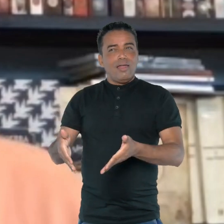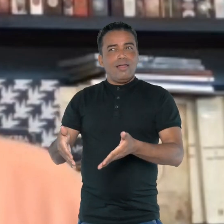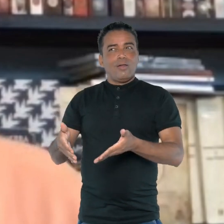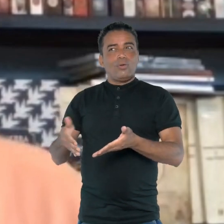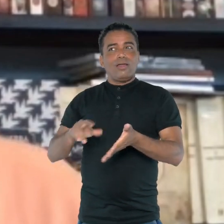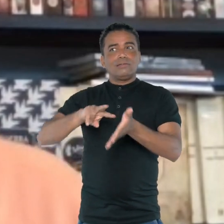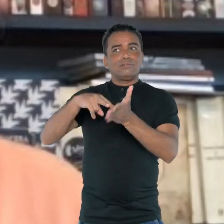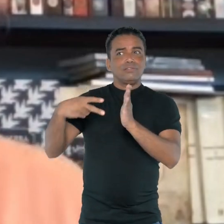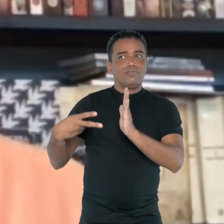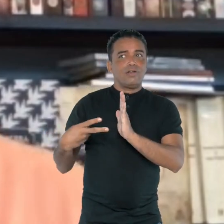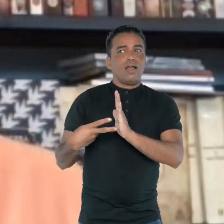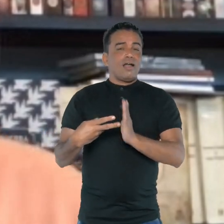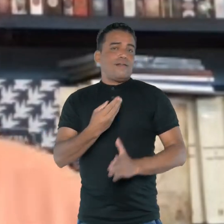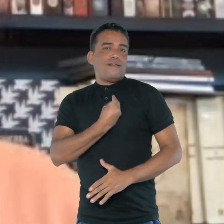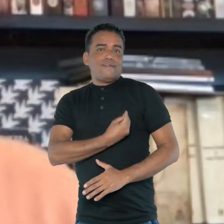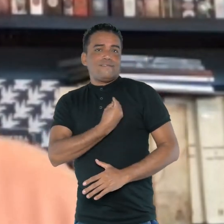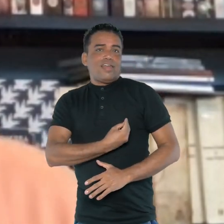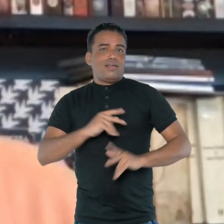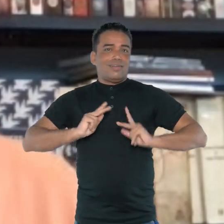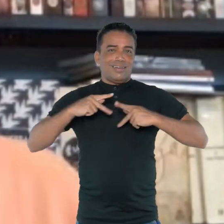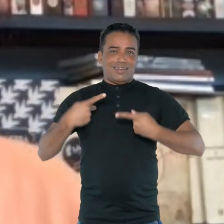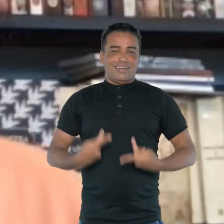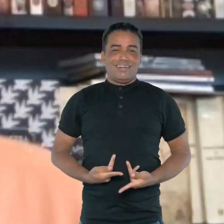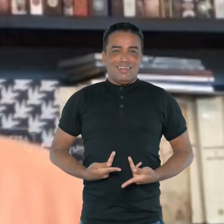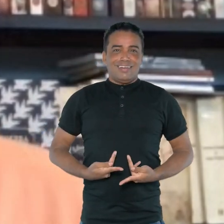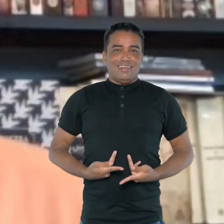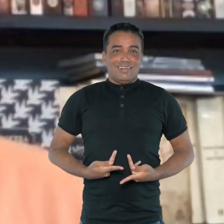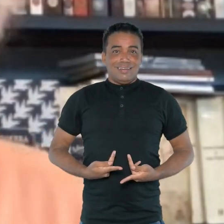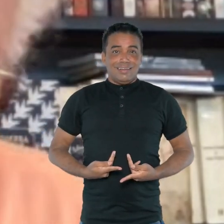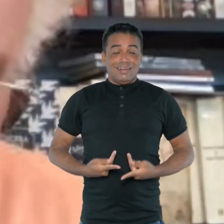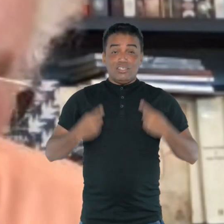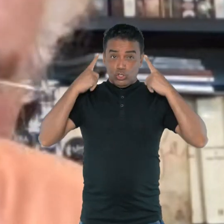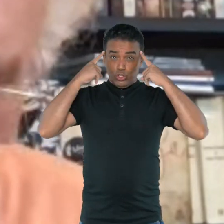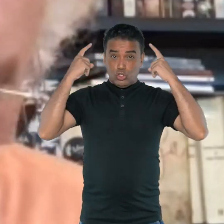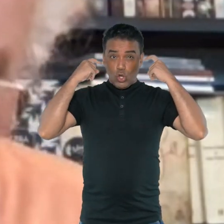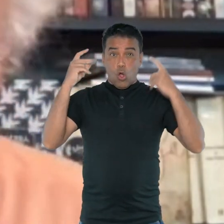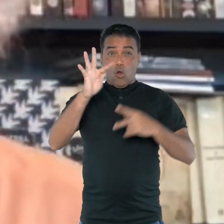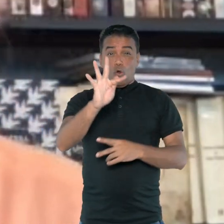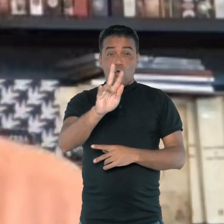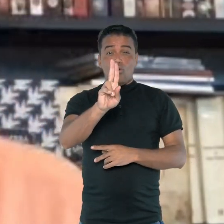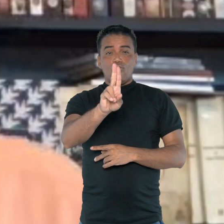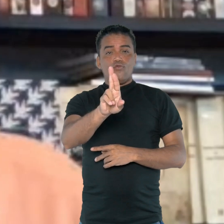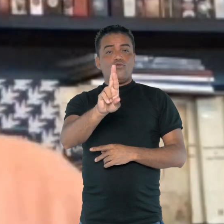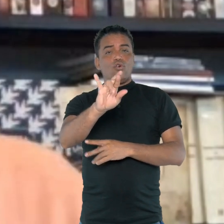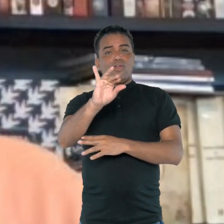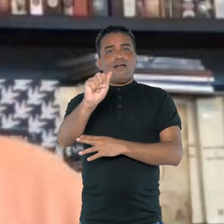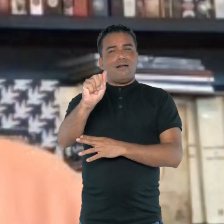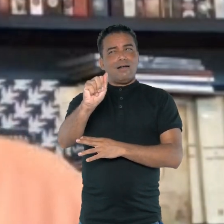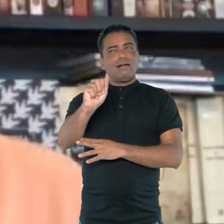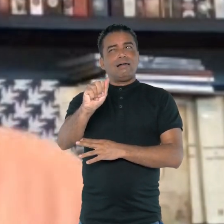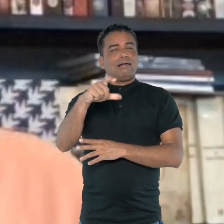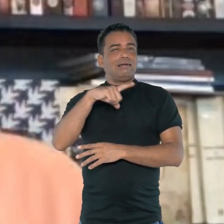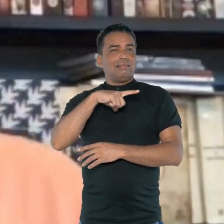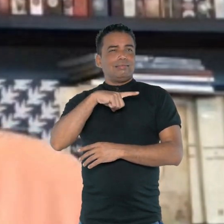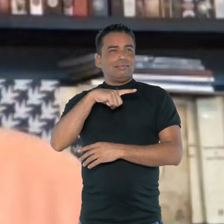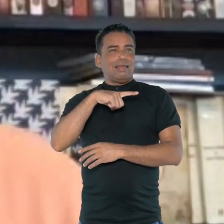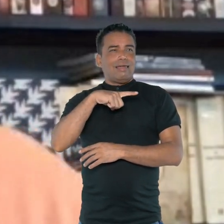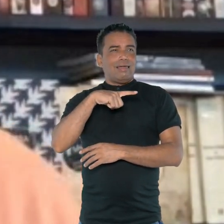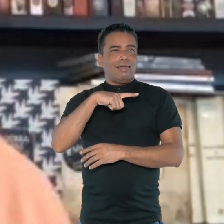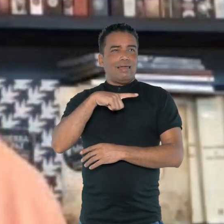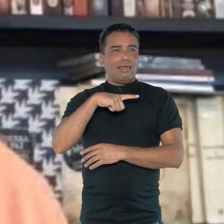humana, em Som e Fúria, que, aliás, também tem uma menção subliminar, não